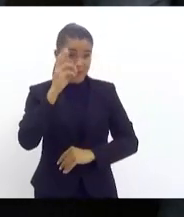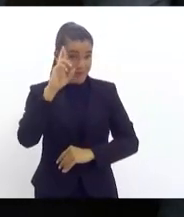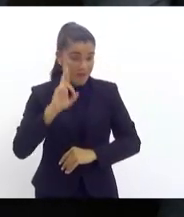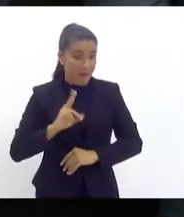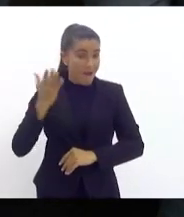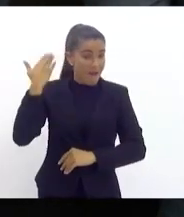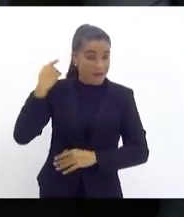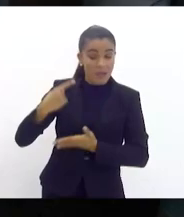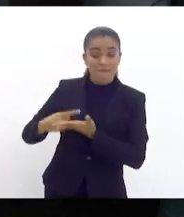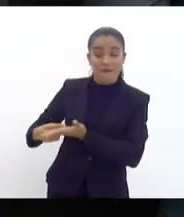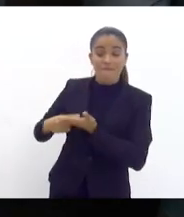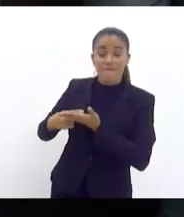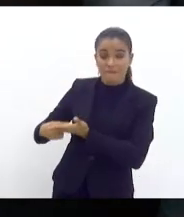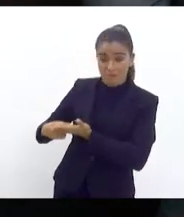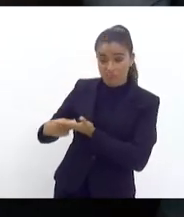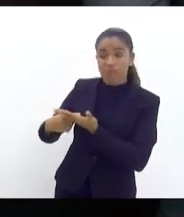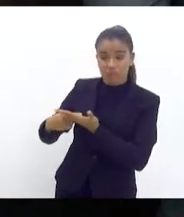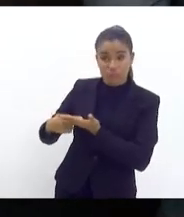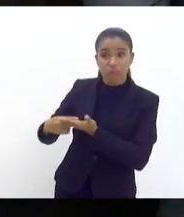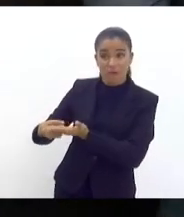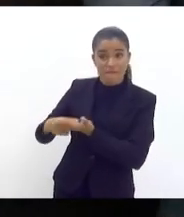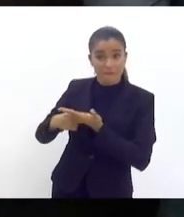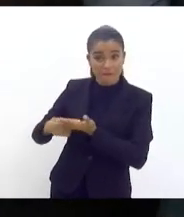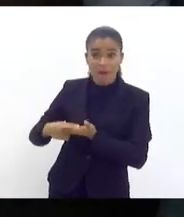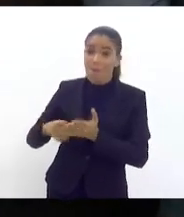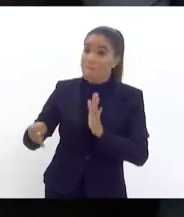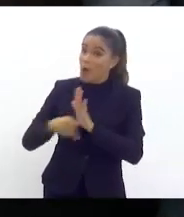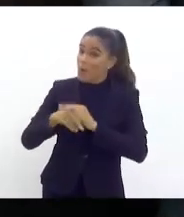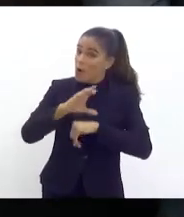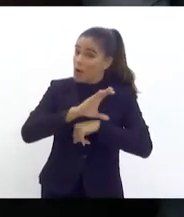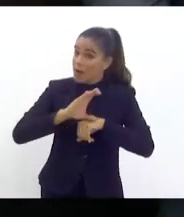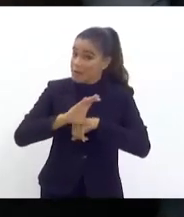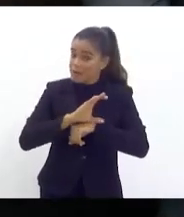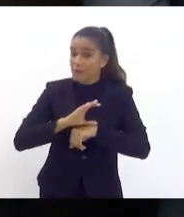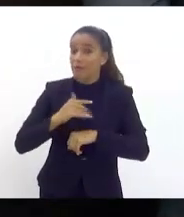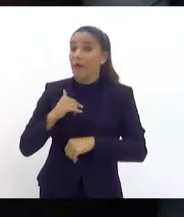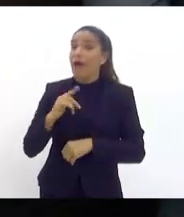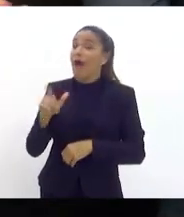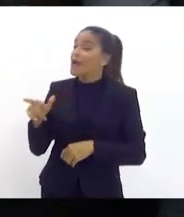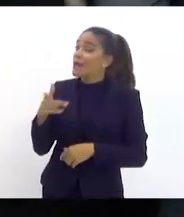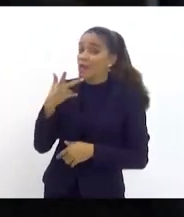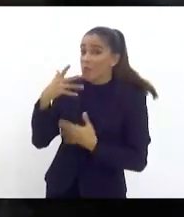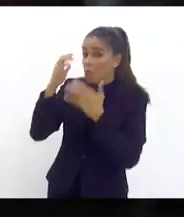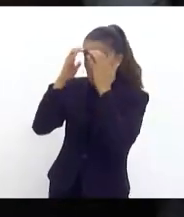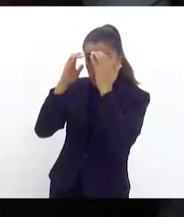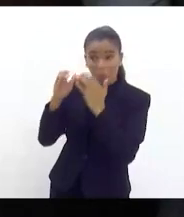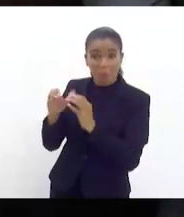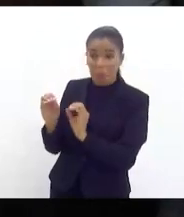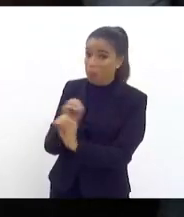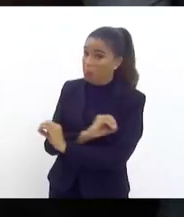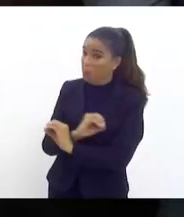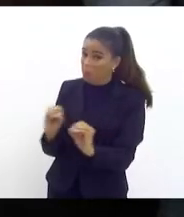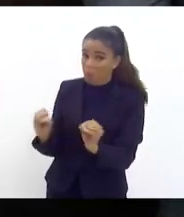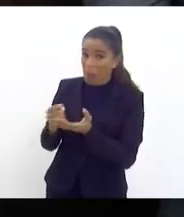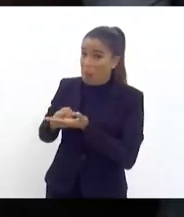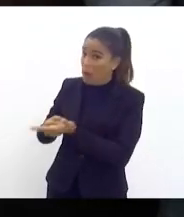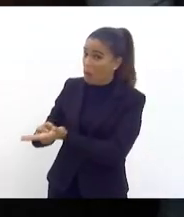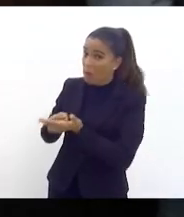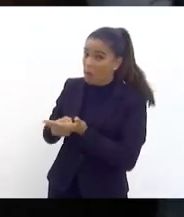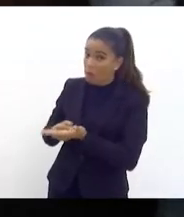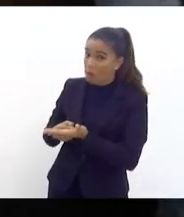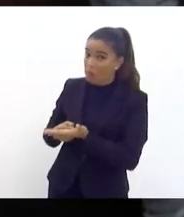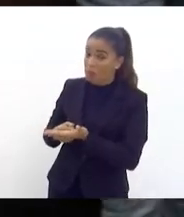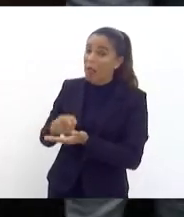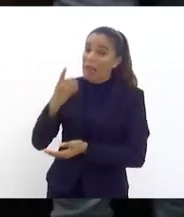acordos, os acordos eram firmados, inclusive, em colégio de líderes, e chegava aqui e não cumpria-se nada daquilo que foi estabelecido.